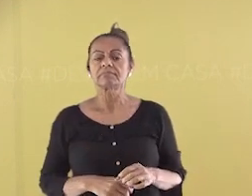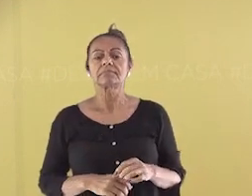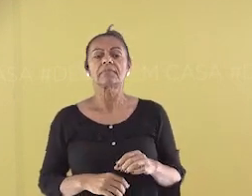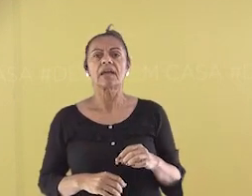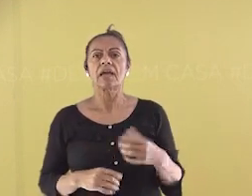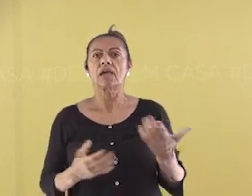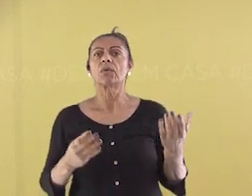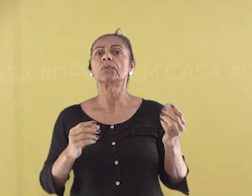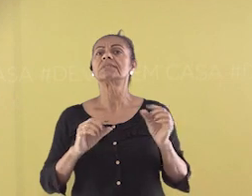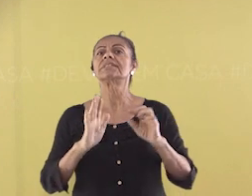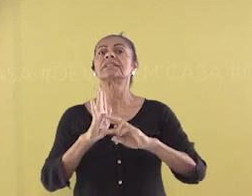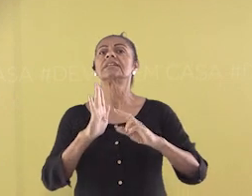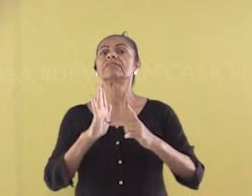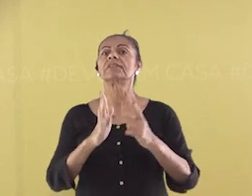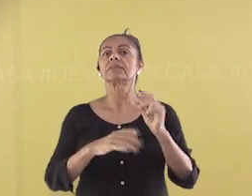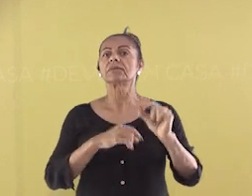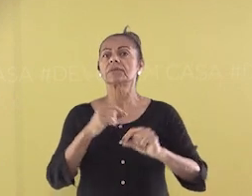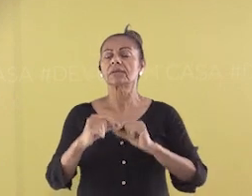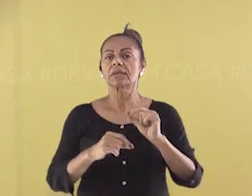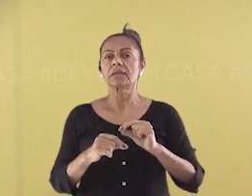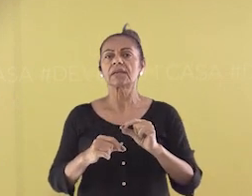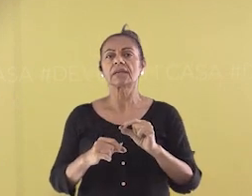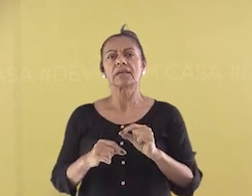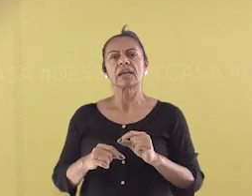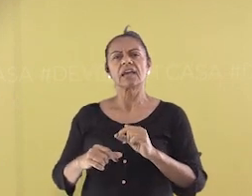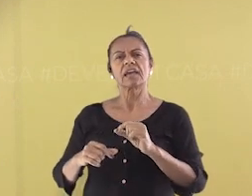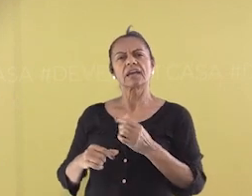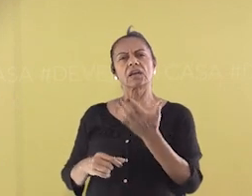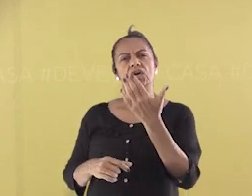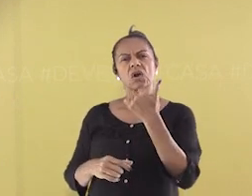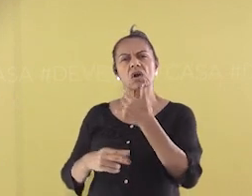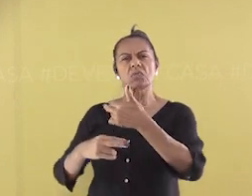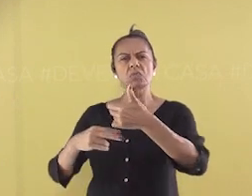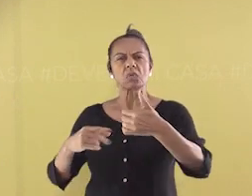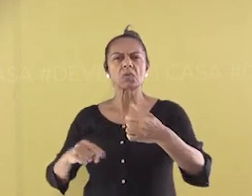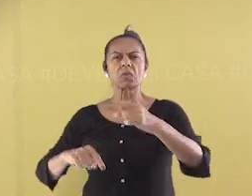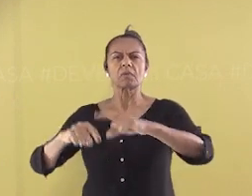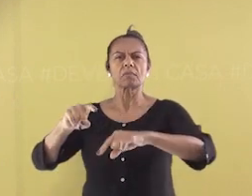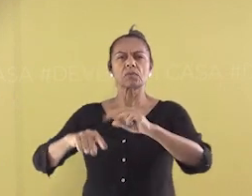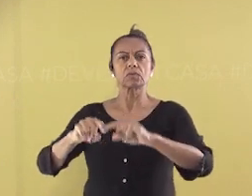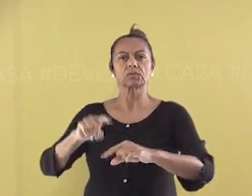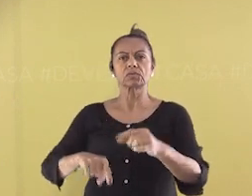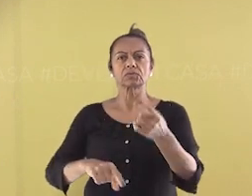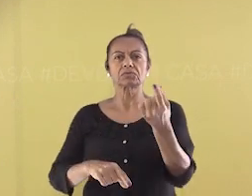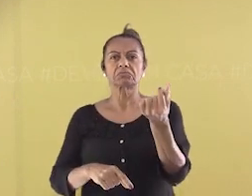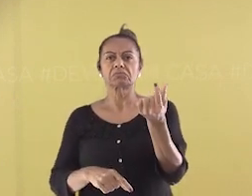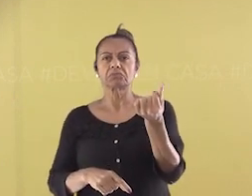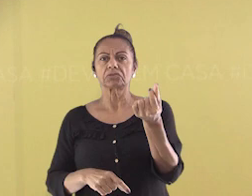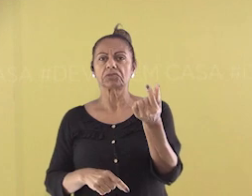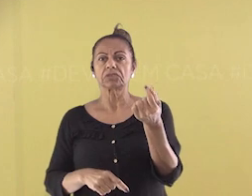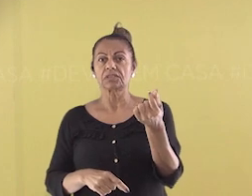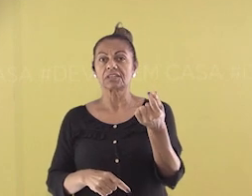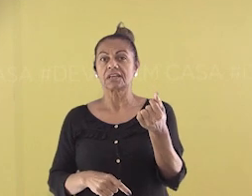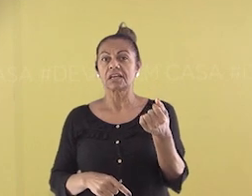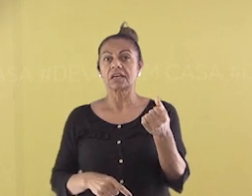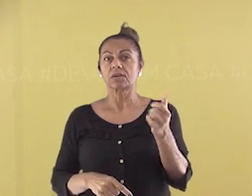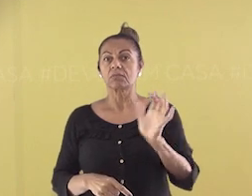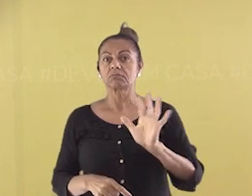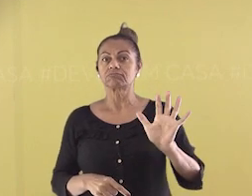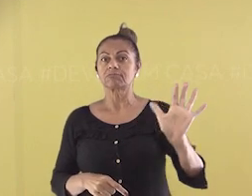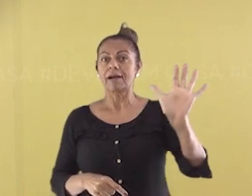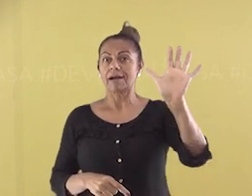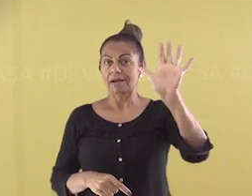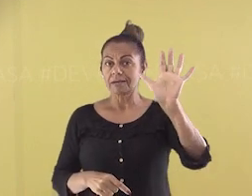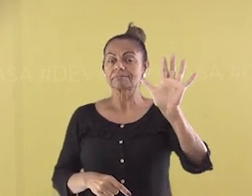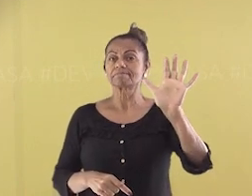dos preços de bens e serviços. E esse aumento tem acontecido de forma acelerada, atingindo a